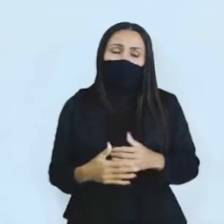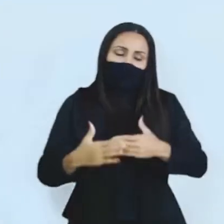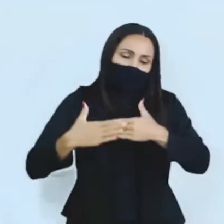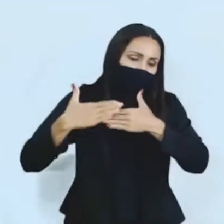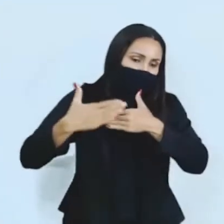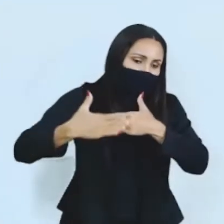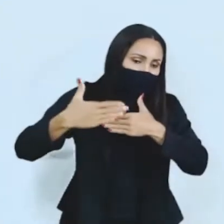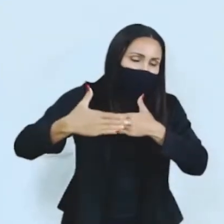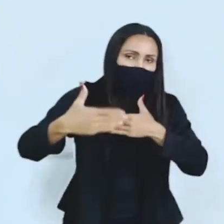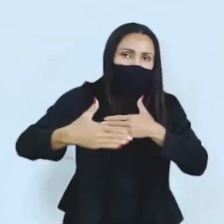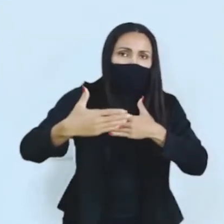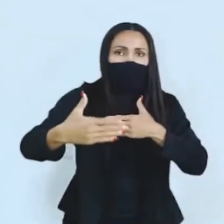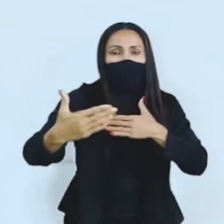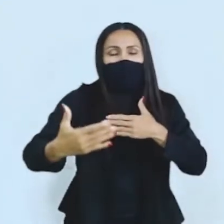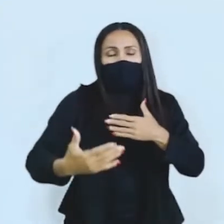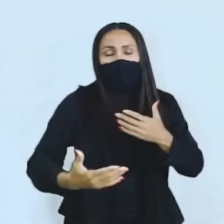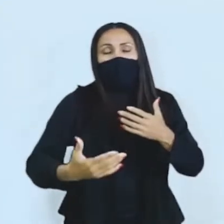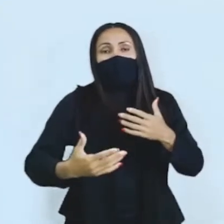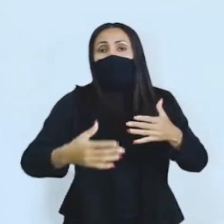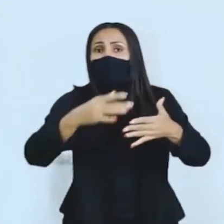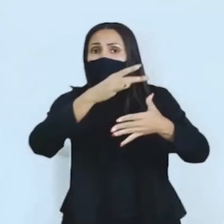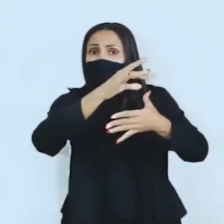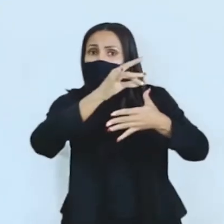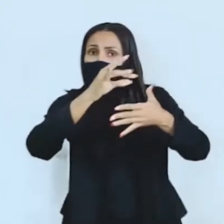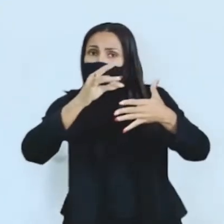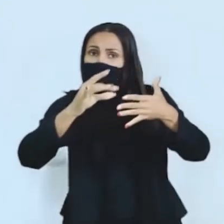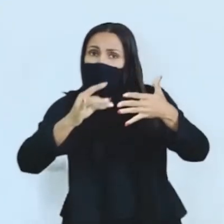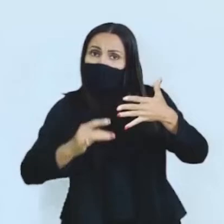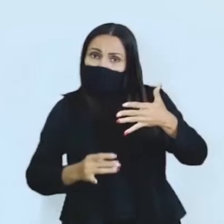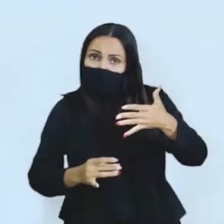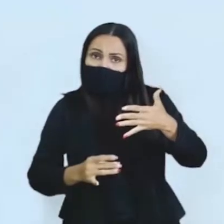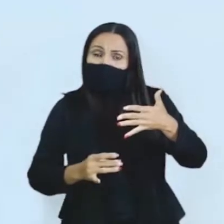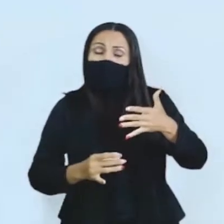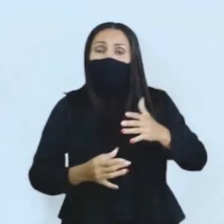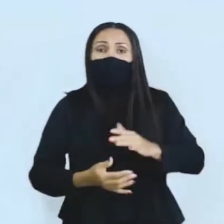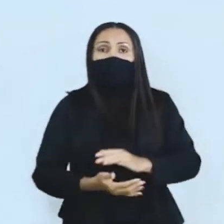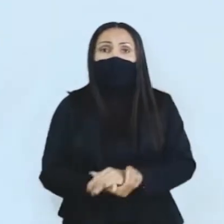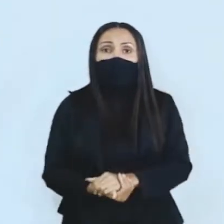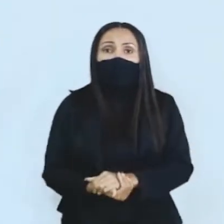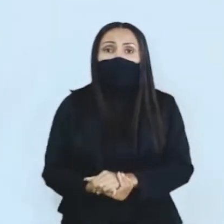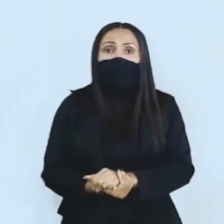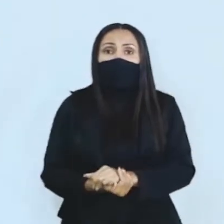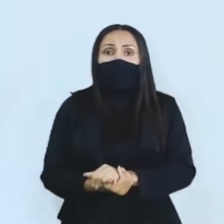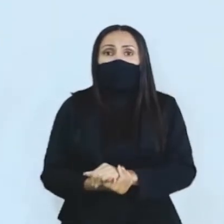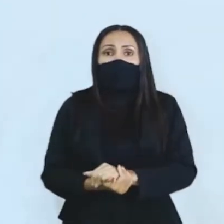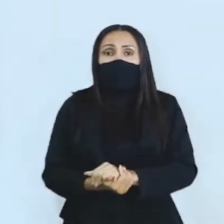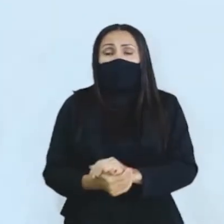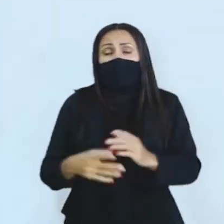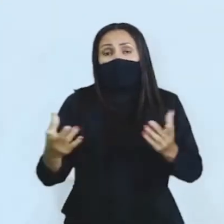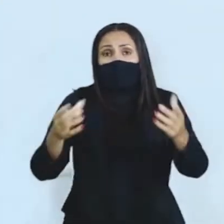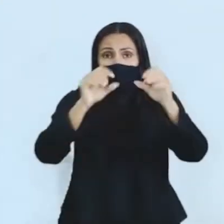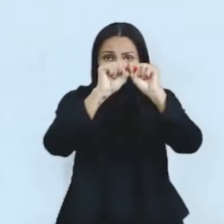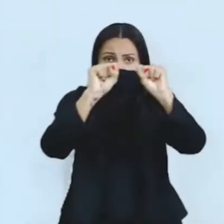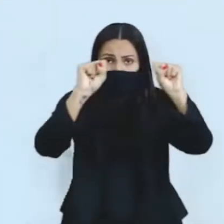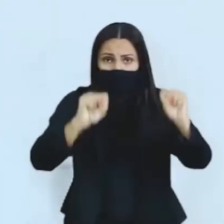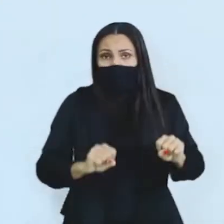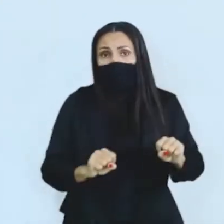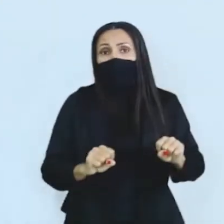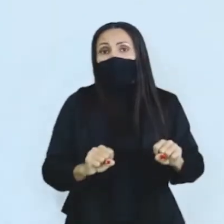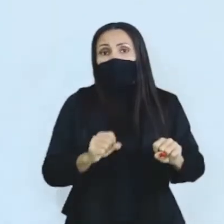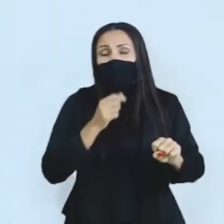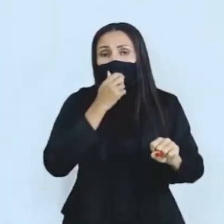decorrência dessa propriedade das projetantes do sistema da